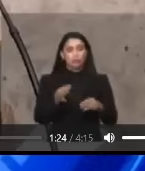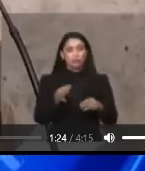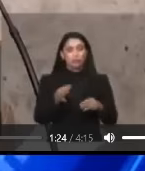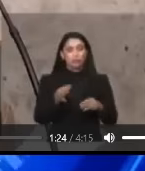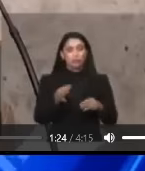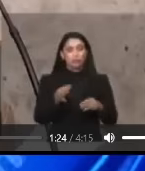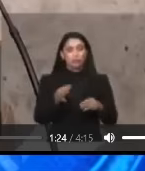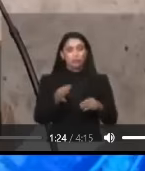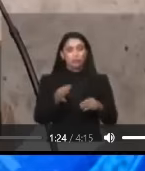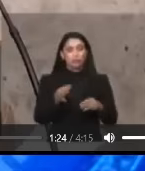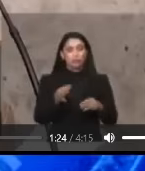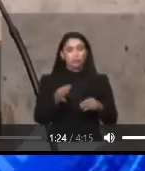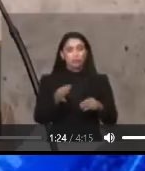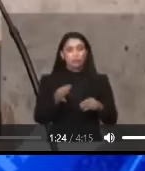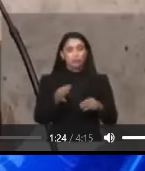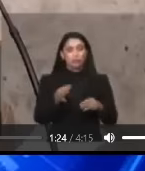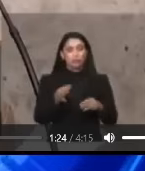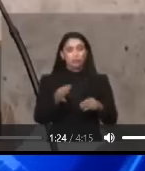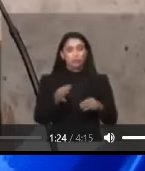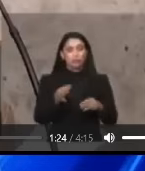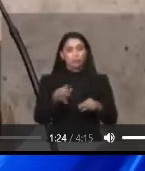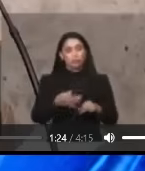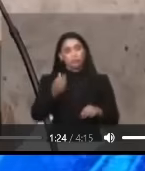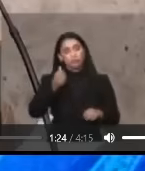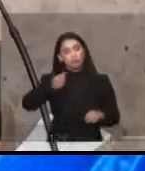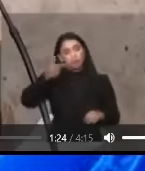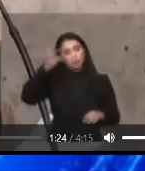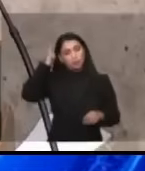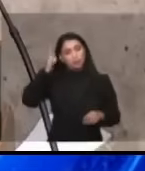Moraes, que demorou 7 meses. Preste atenção.